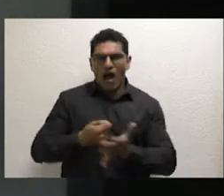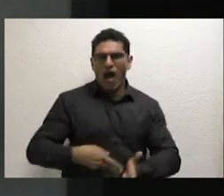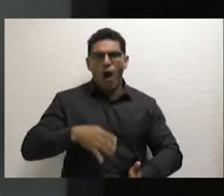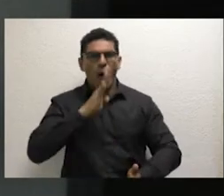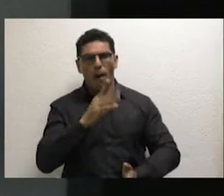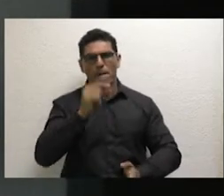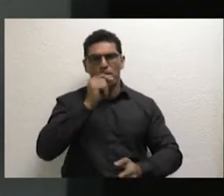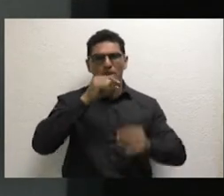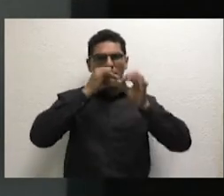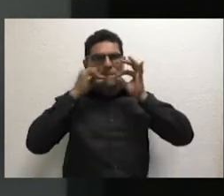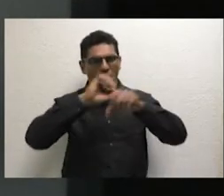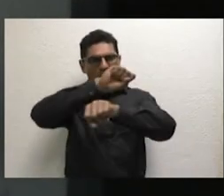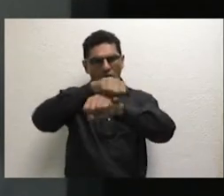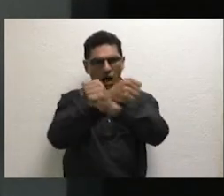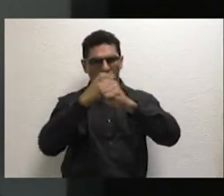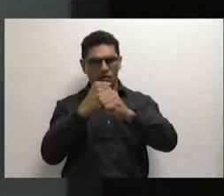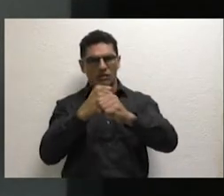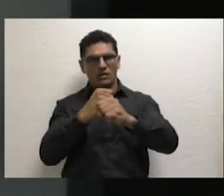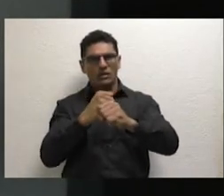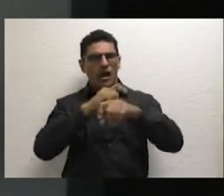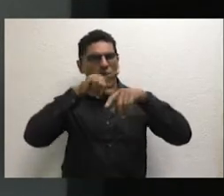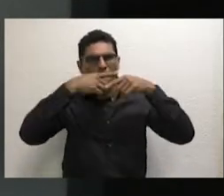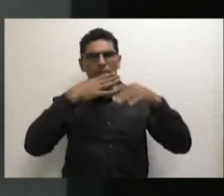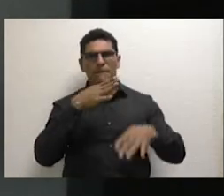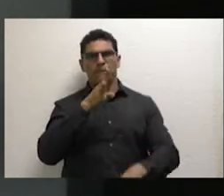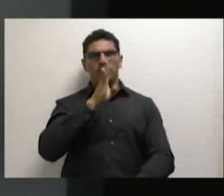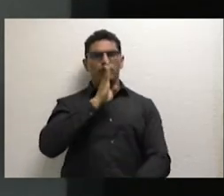e a mordaça ou quer impor o silêncio